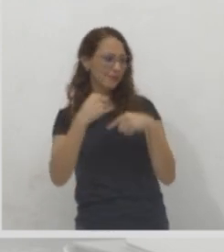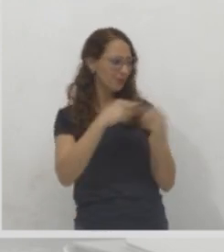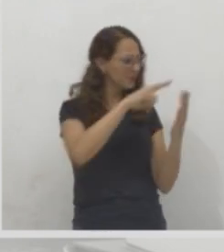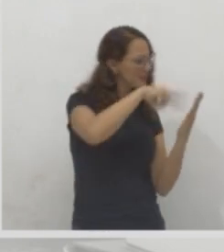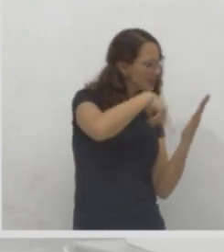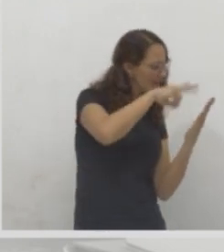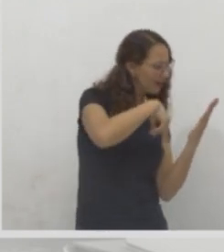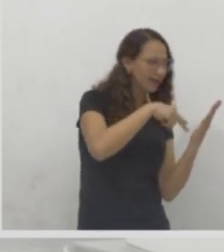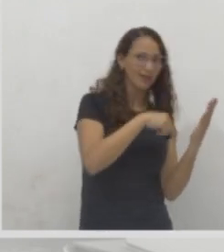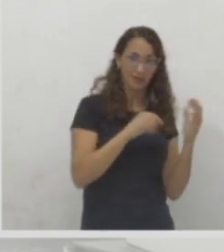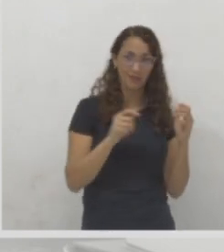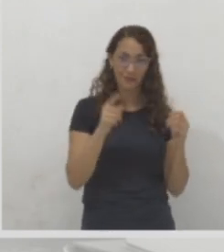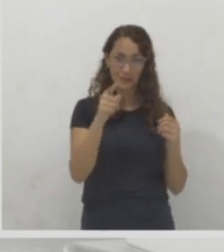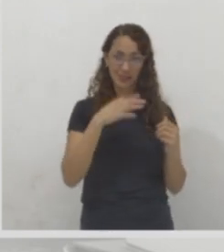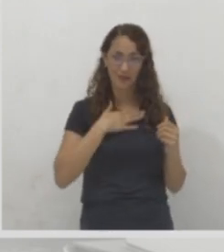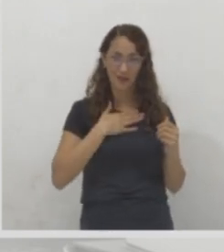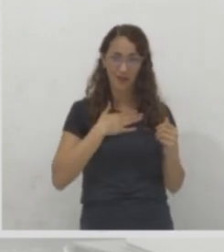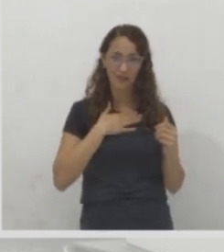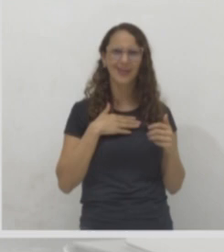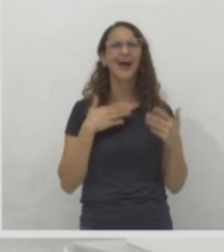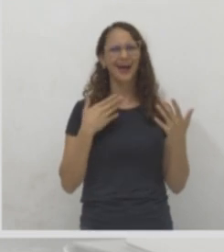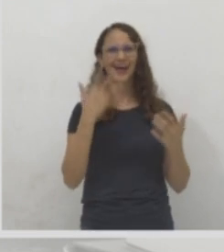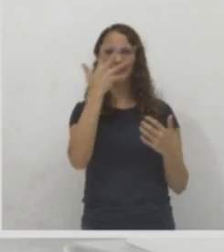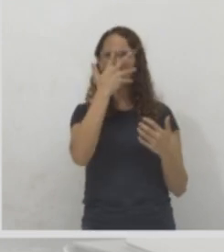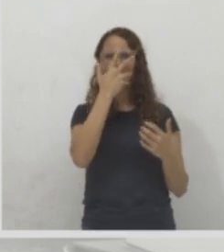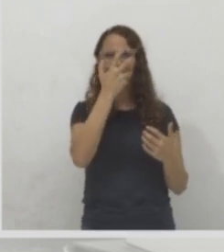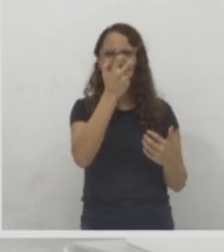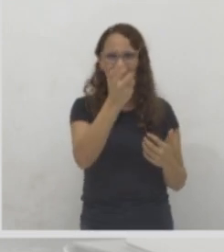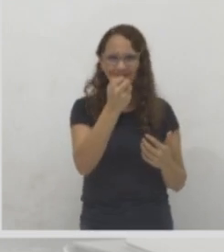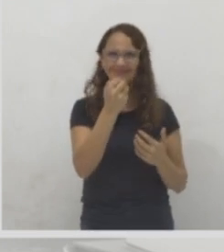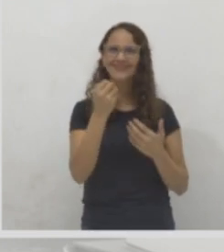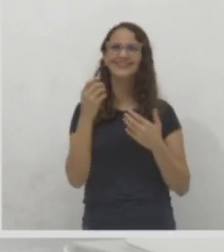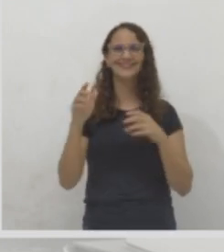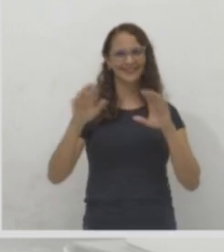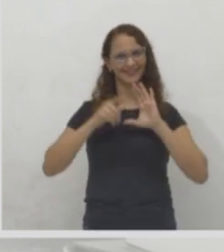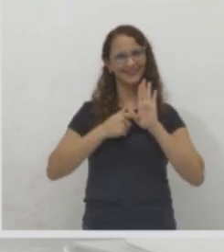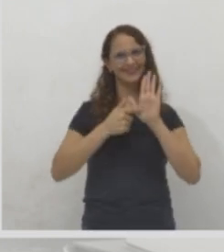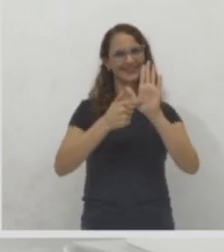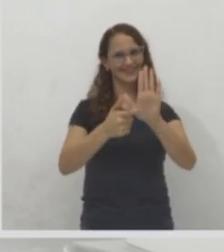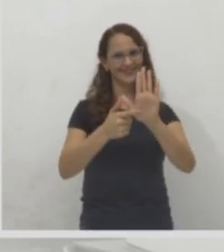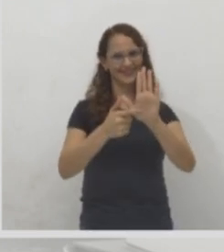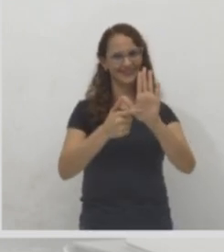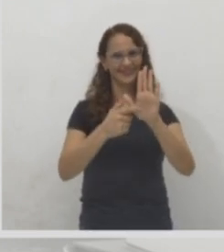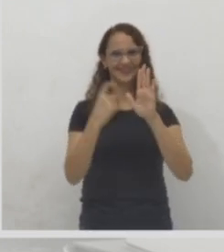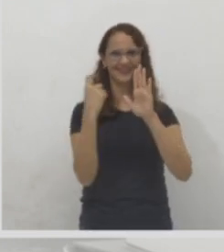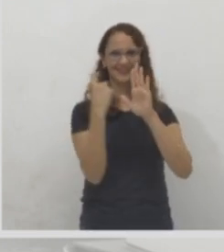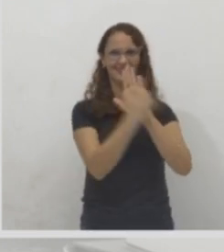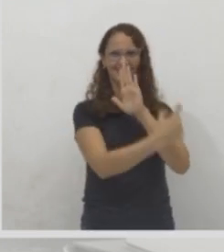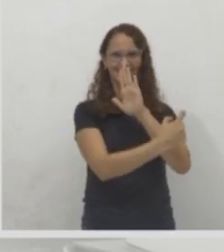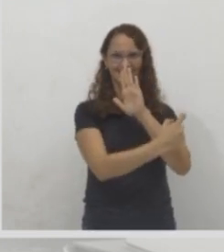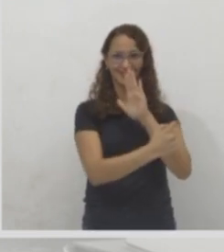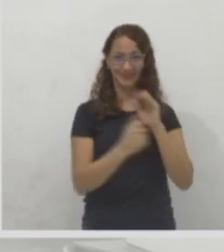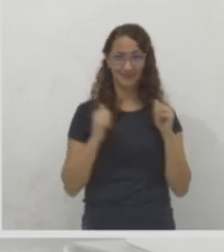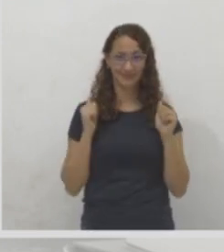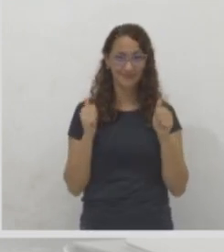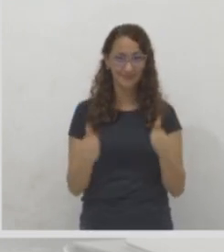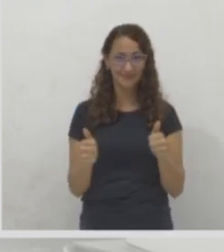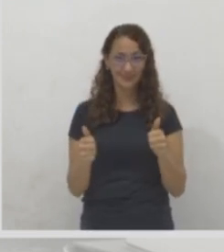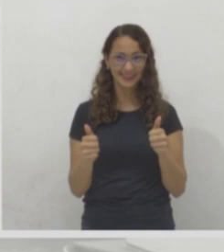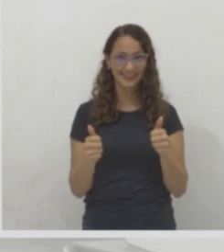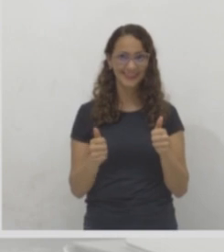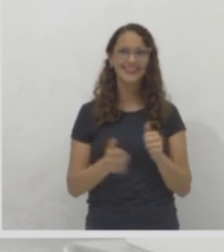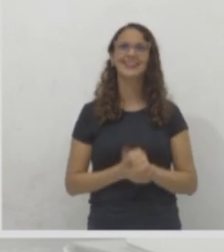eu possivelmente vou me interessar por essa reportagem aí, certo? Então,